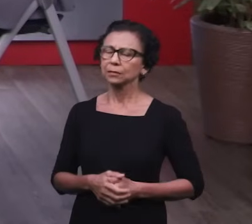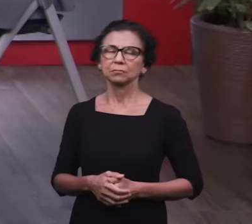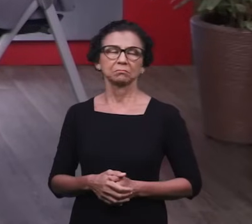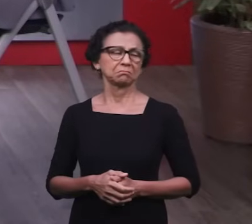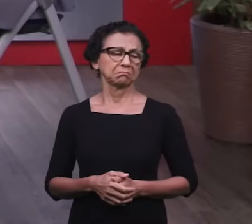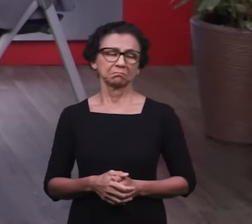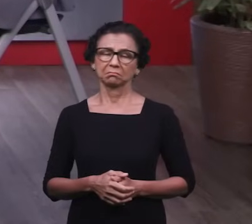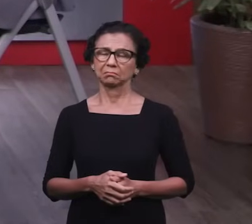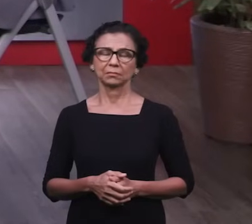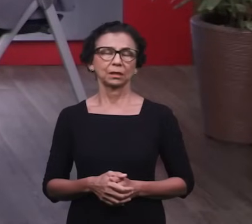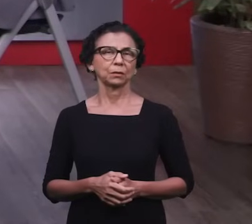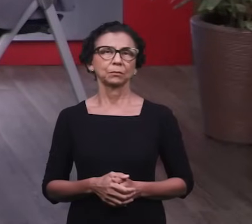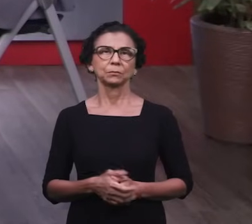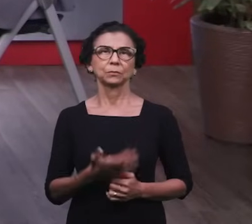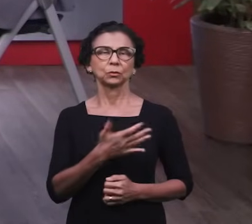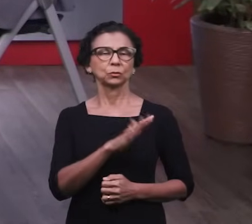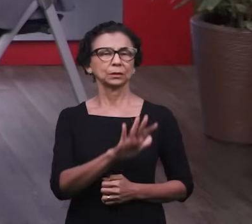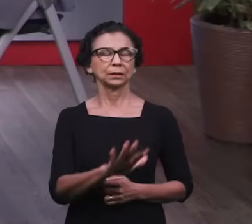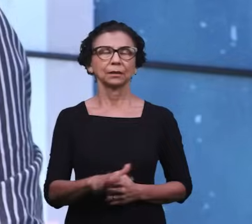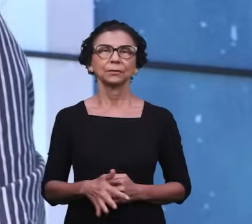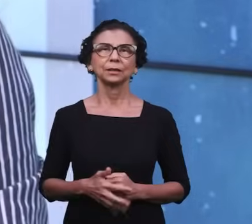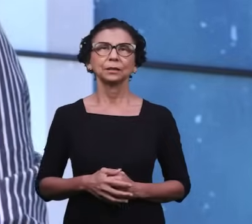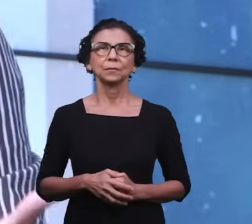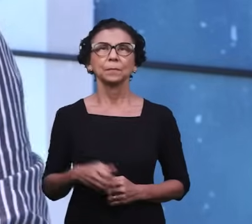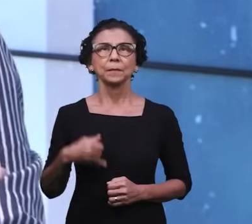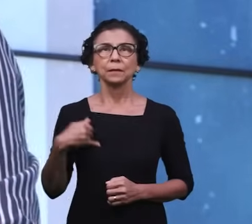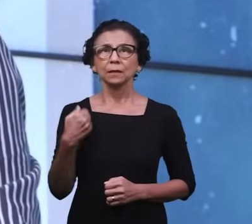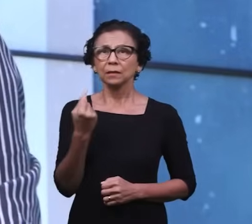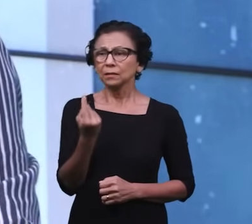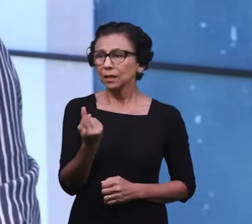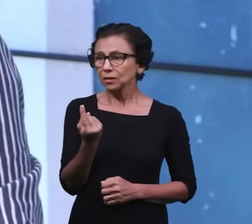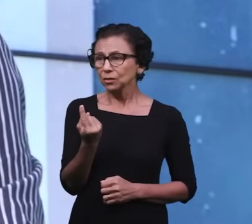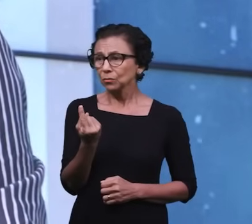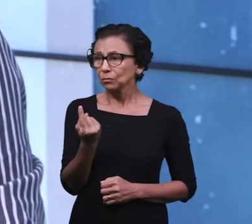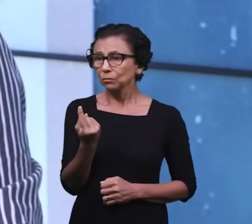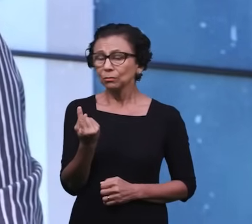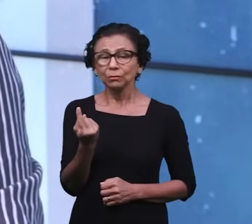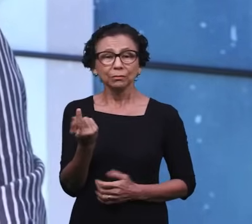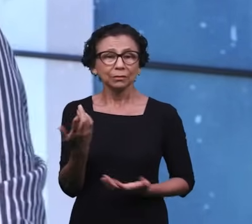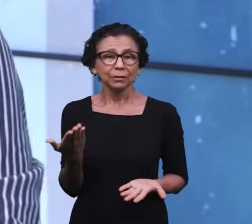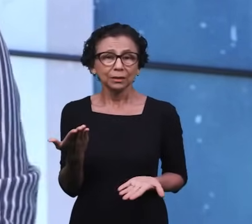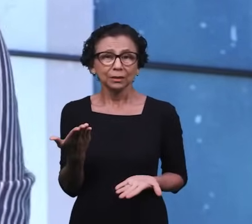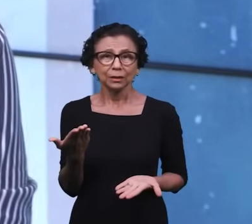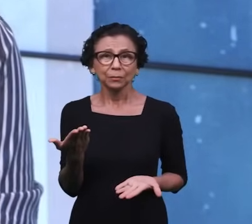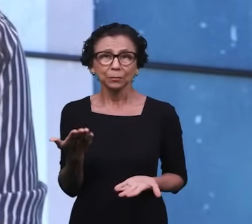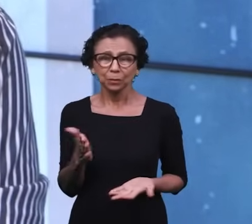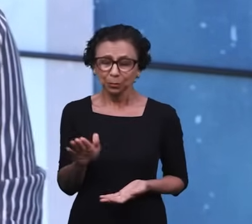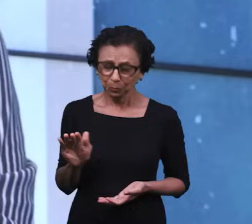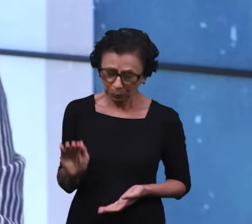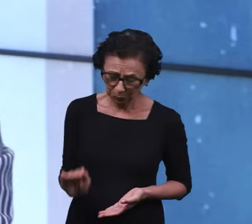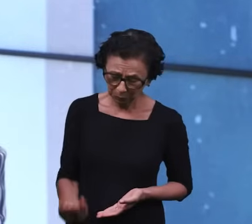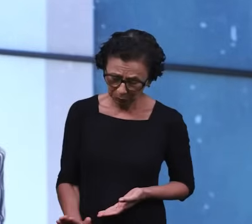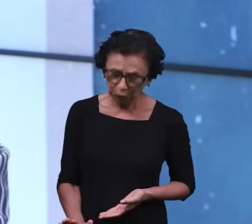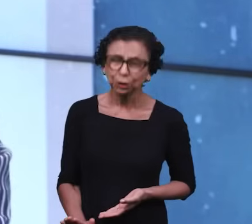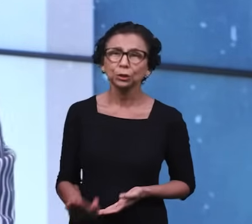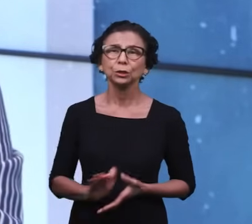1 ano é muito pouco, porque 1 ano é praticamente um bebê. Então, É verdade. né? Então, de 1 a 2 anos, a gente